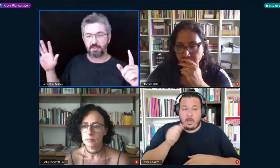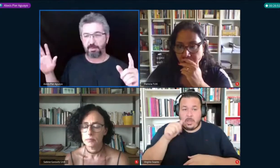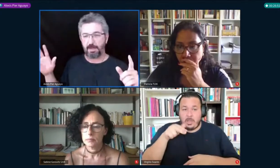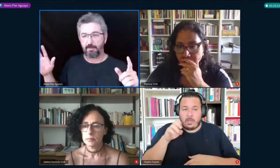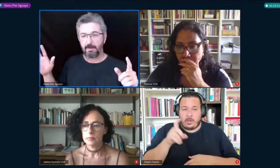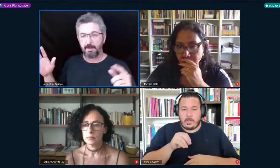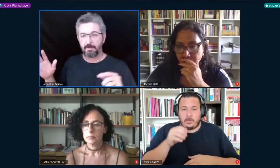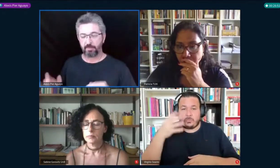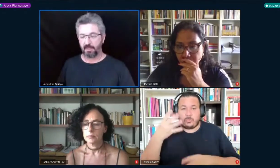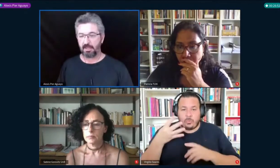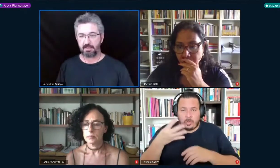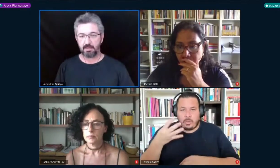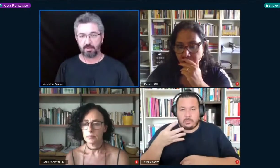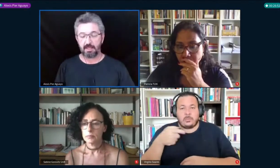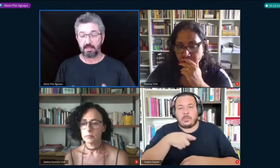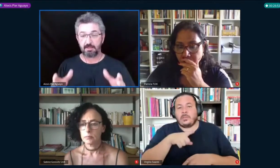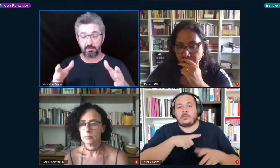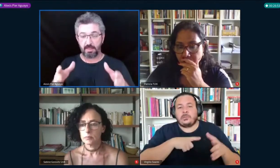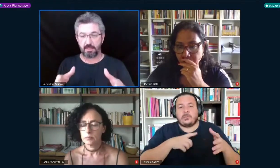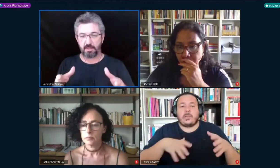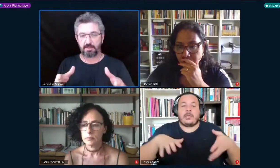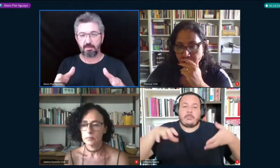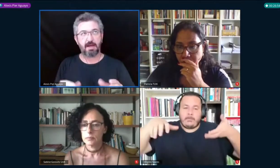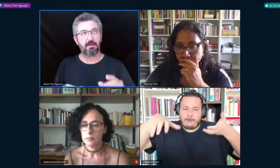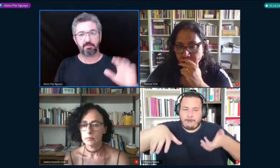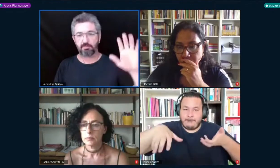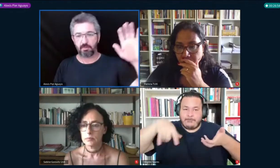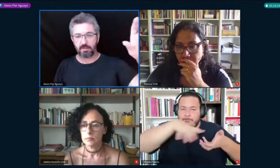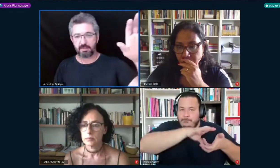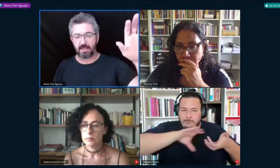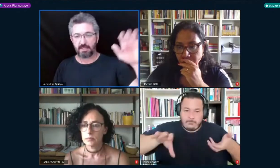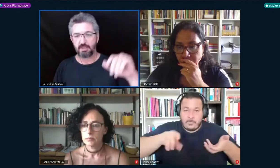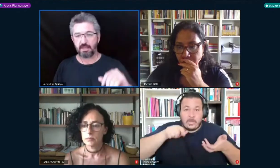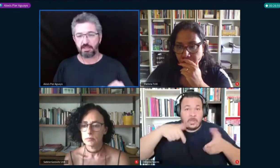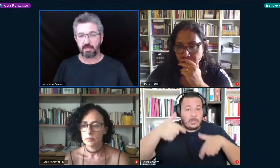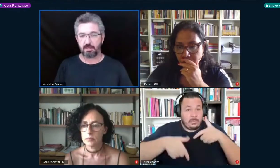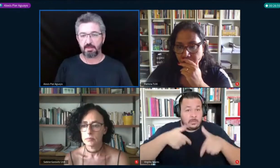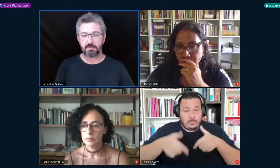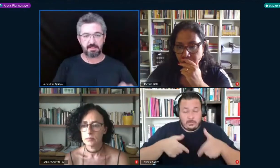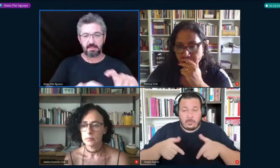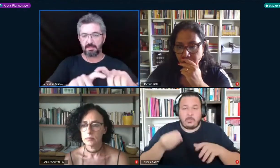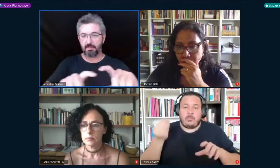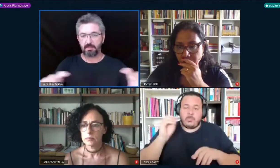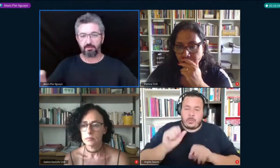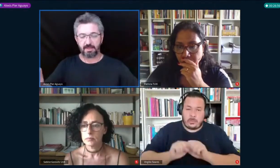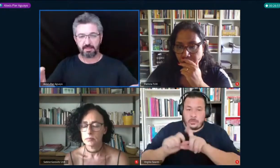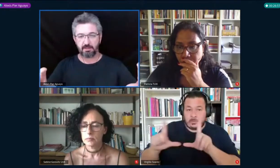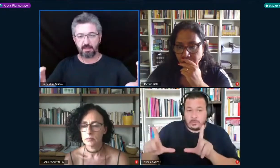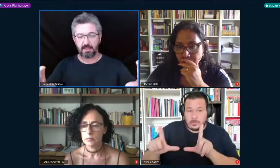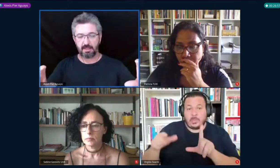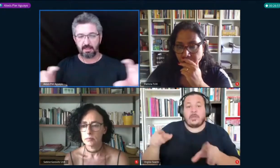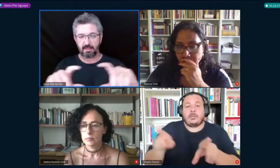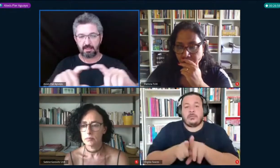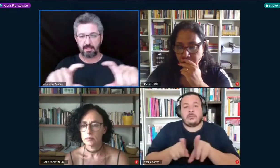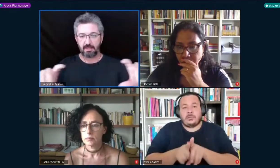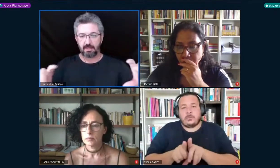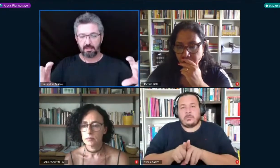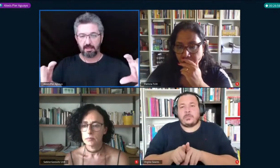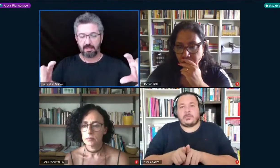no prédio principal. Eles estão lá e eles são uma equipe que trabalham. Inserem a janela de Libras, mas eles também estão fazendo